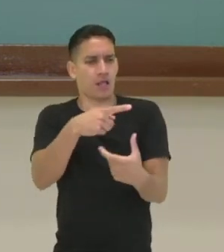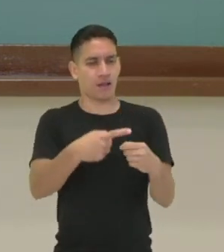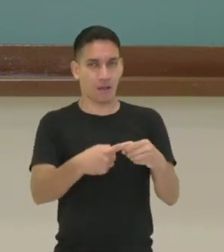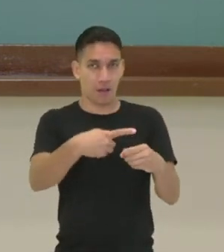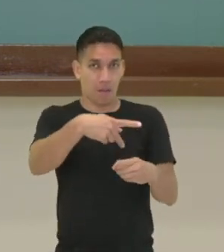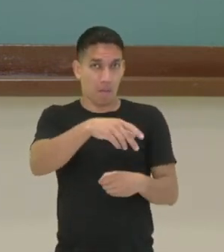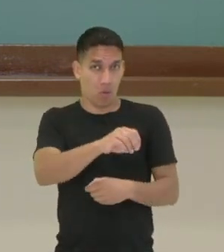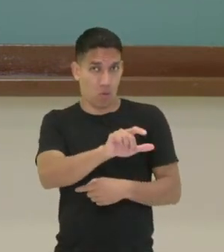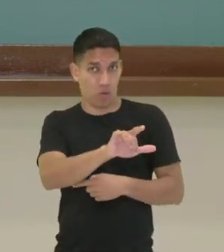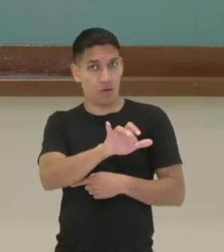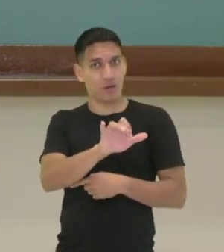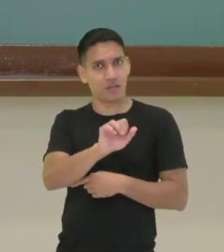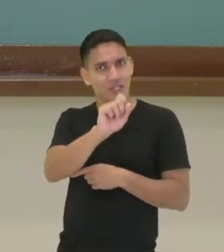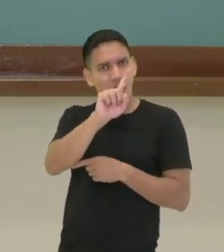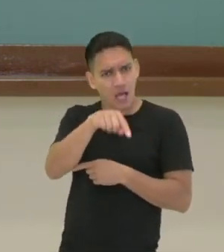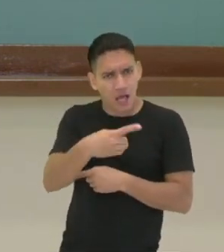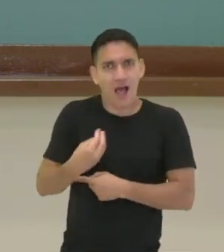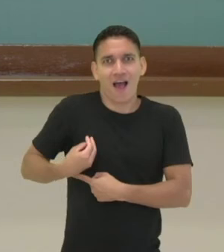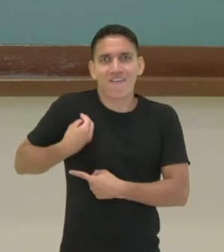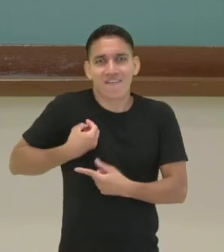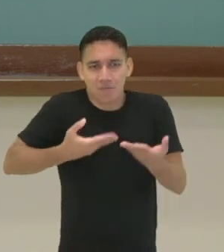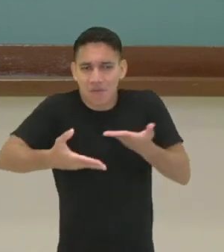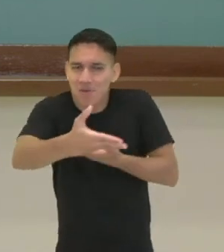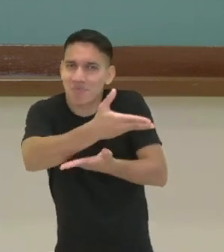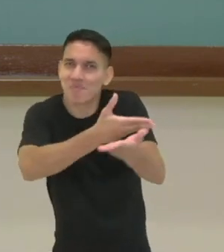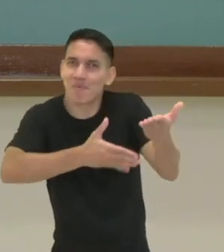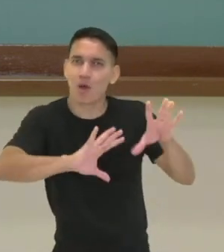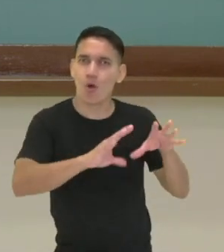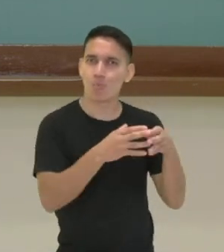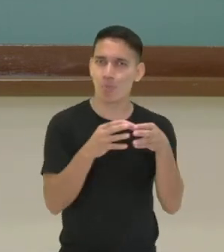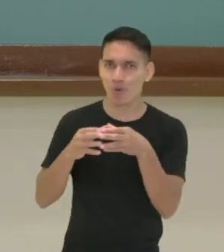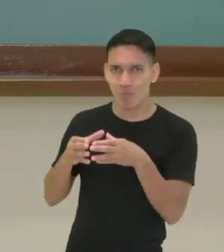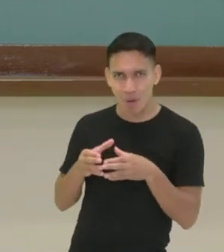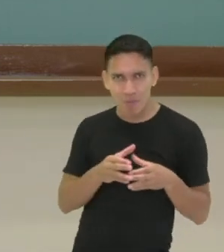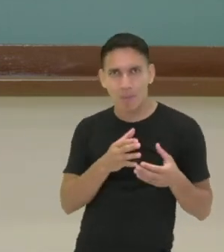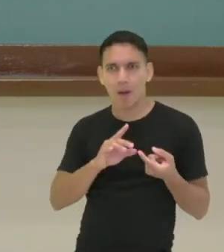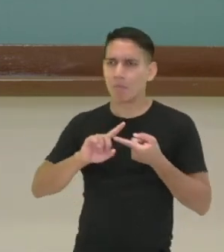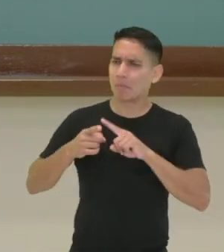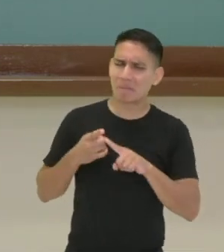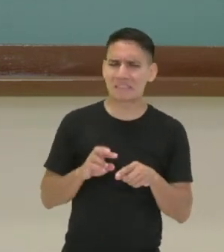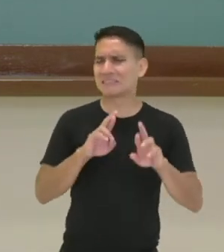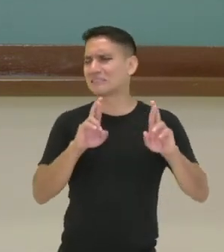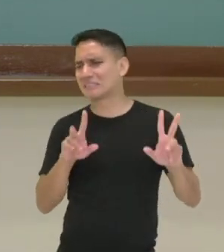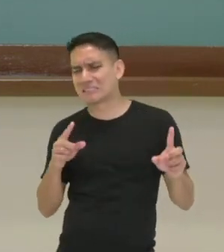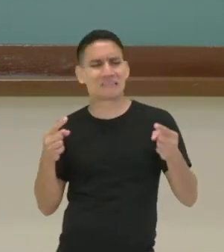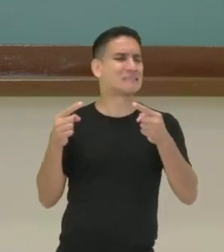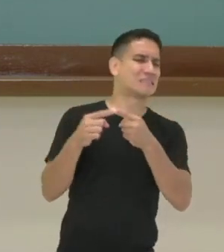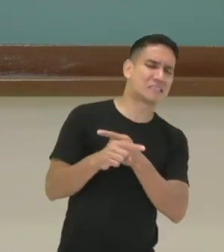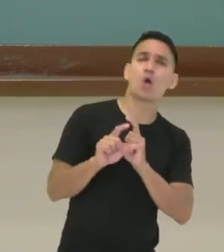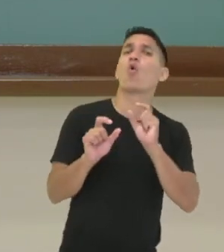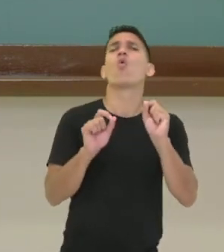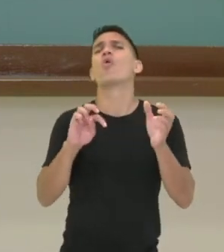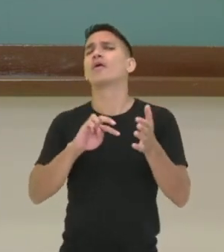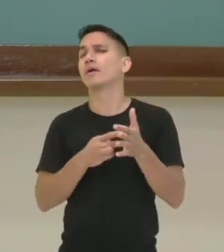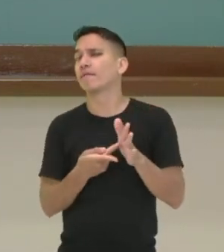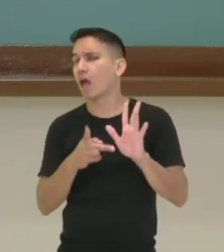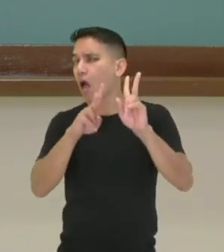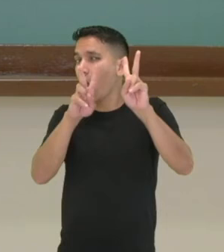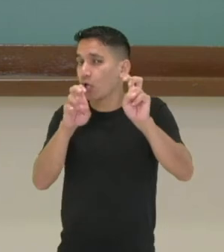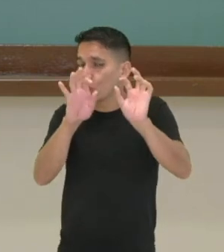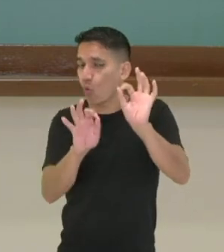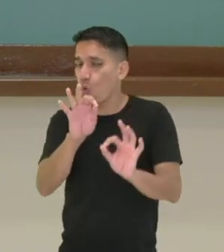em comunidade, a vida em comum, a vida com divergências, conflitos. O que isso tem a ver com a